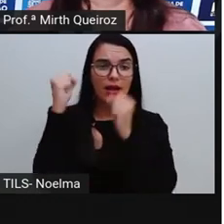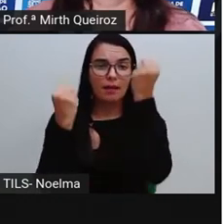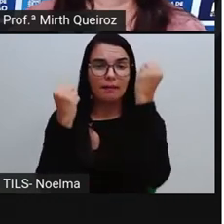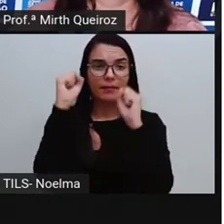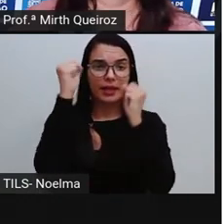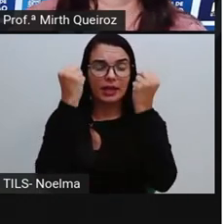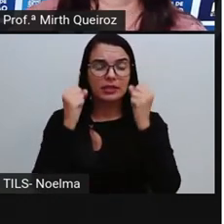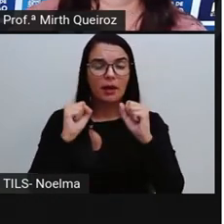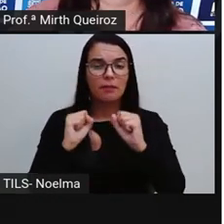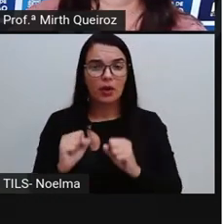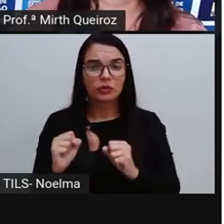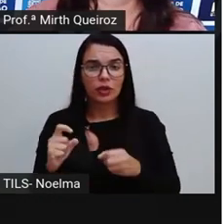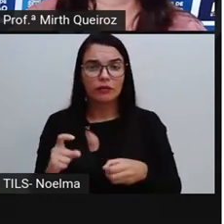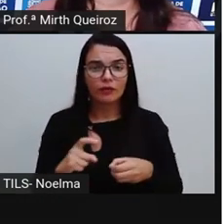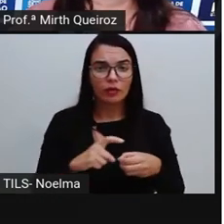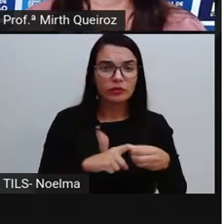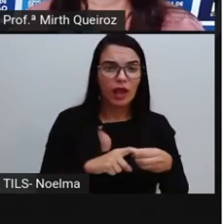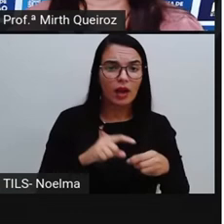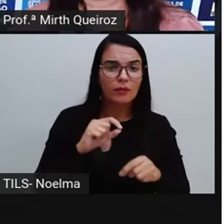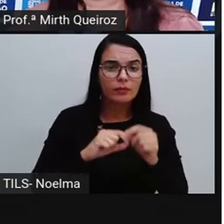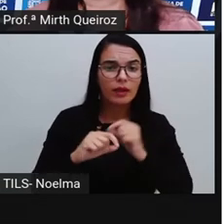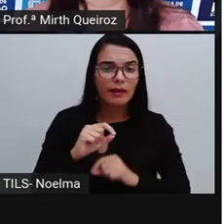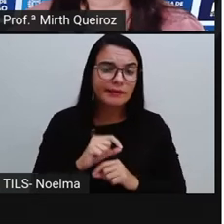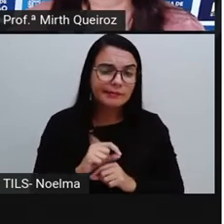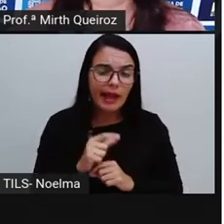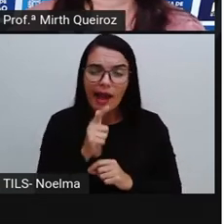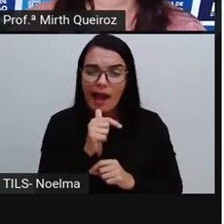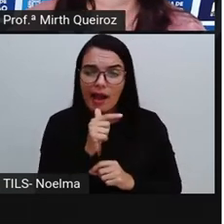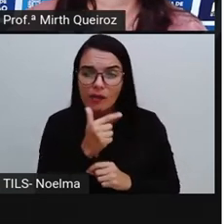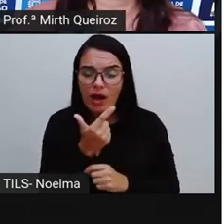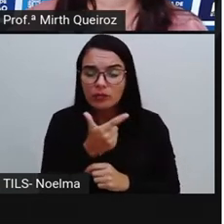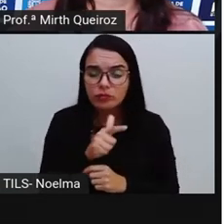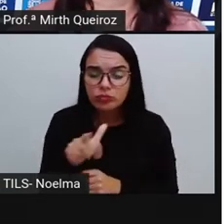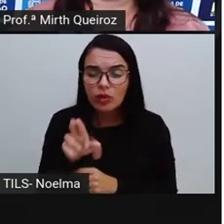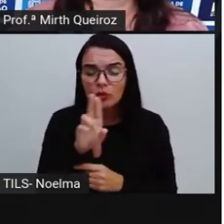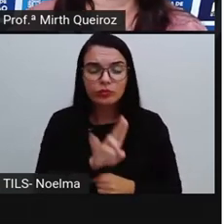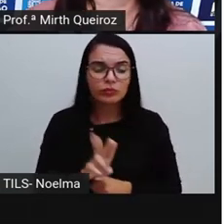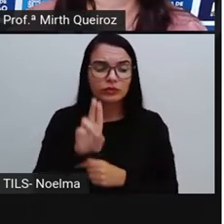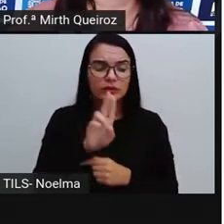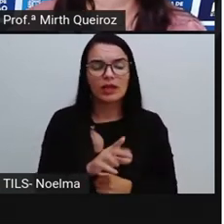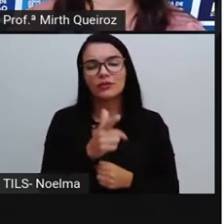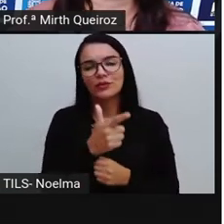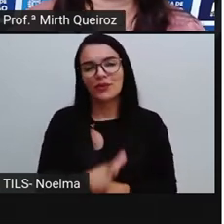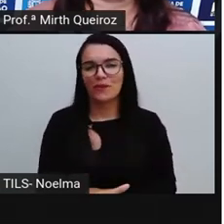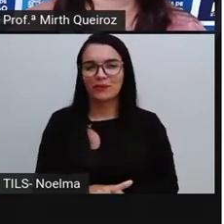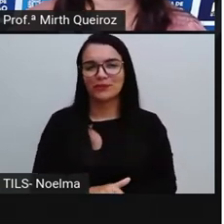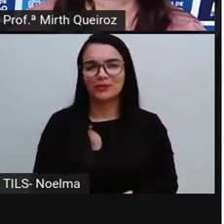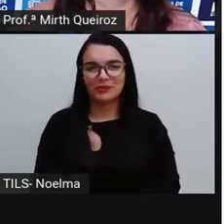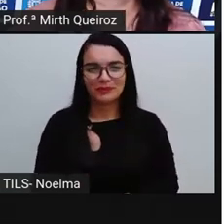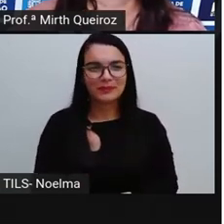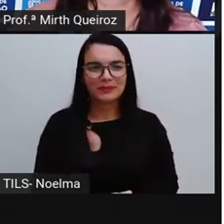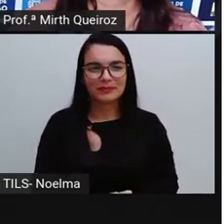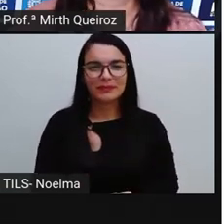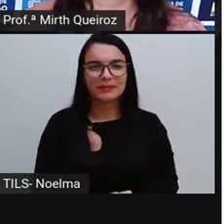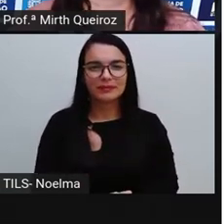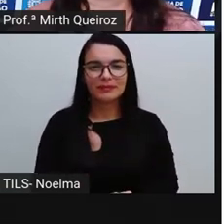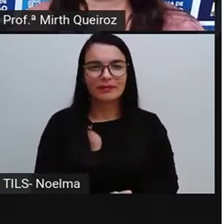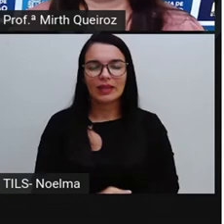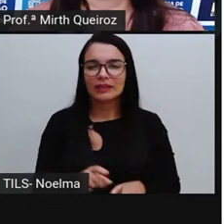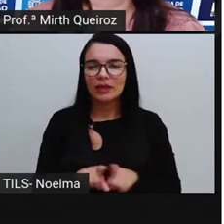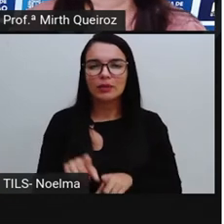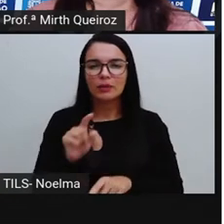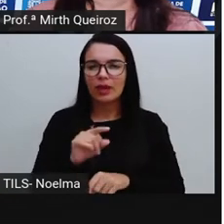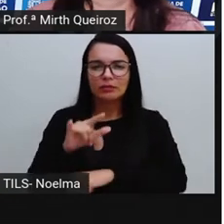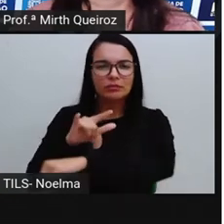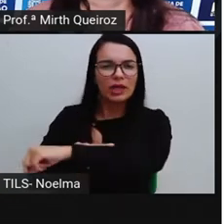voltar ao próprio processo que gerou ou ser utilizado em outra etapa ou em outra atividade como nos